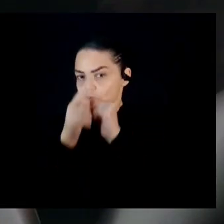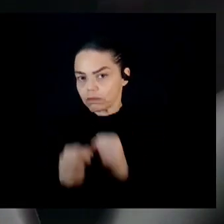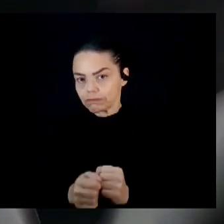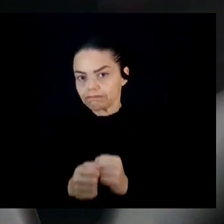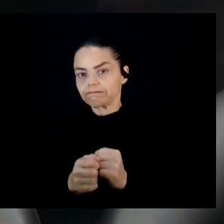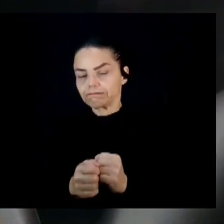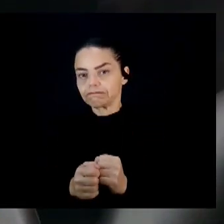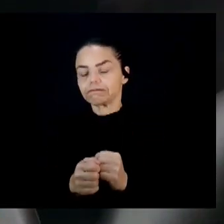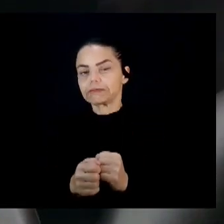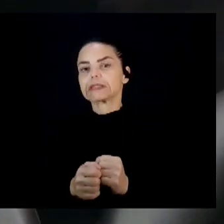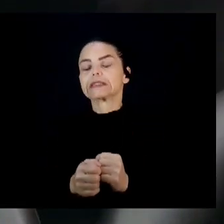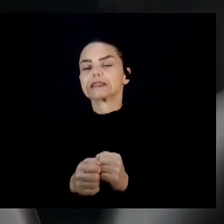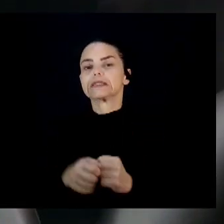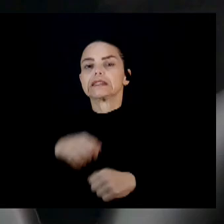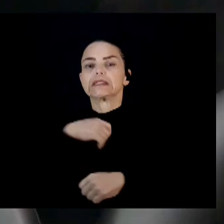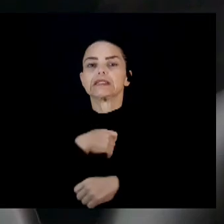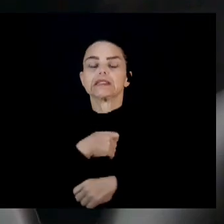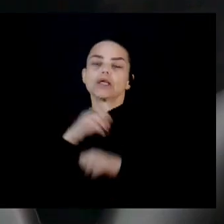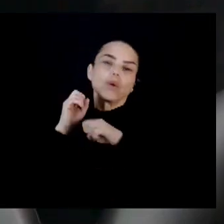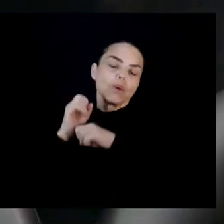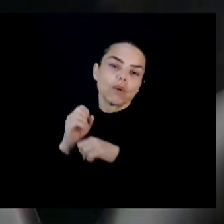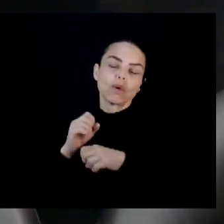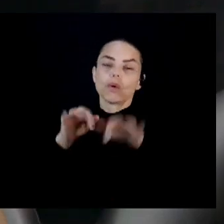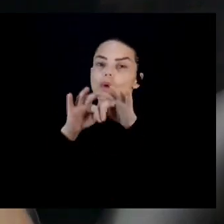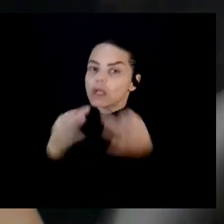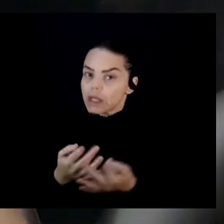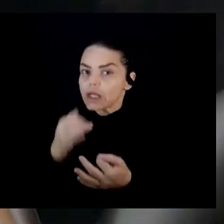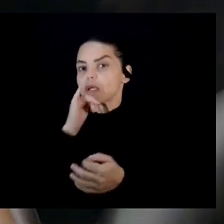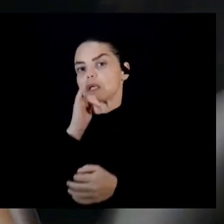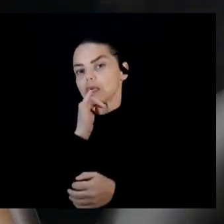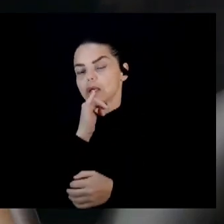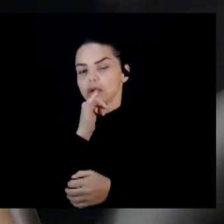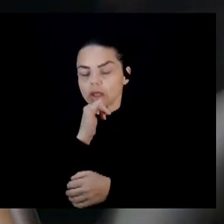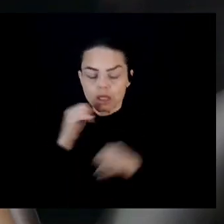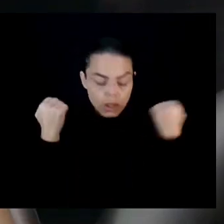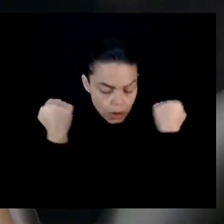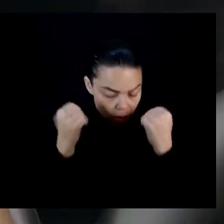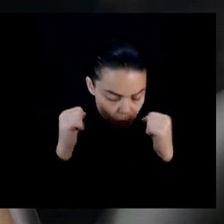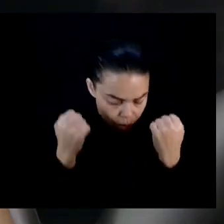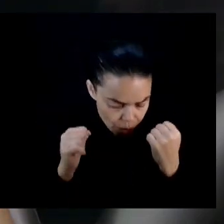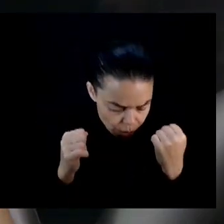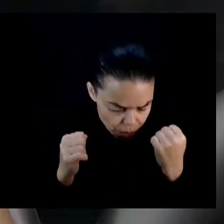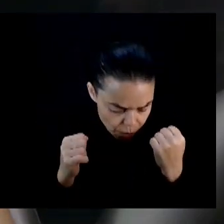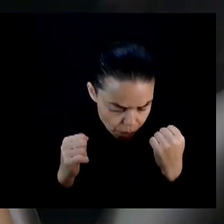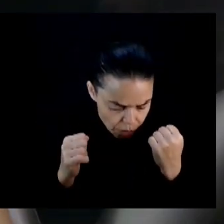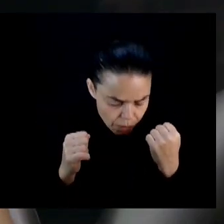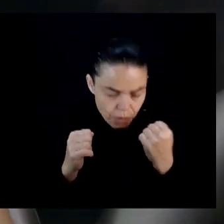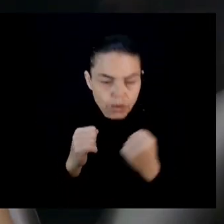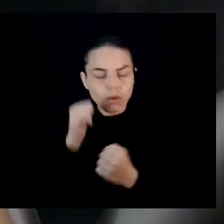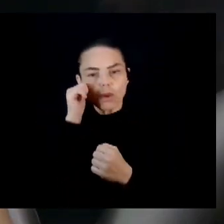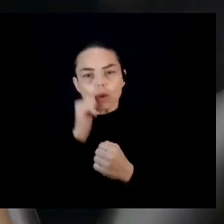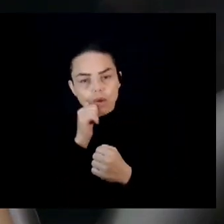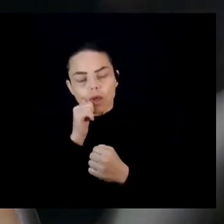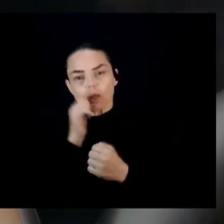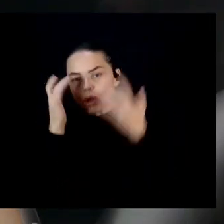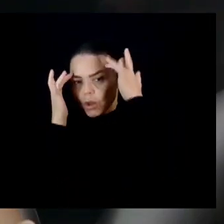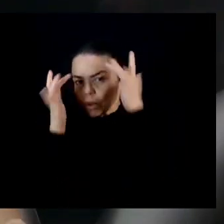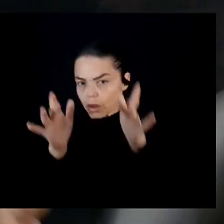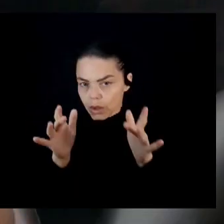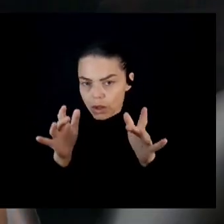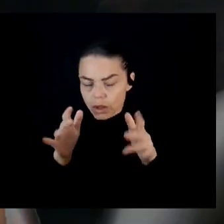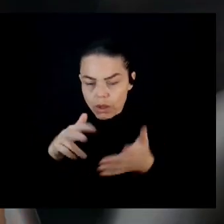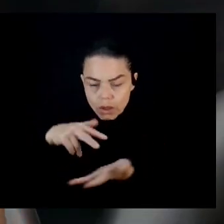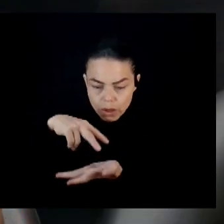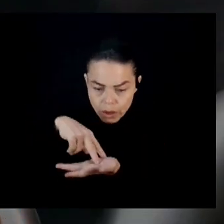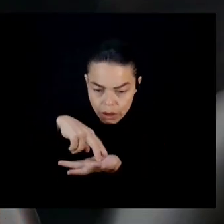dentro dela. Um exemplo simples, se você treina, você vai entender o que eu estou falando. Uma menina que não sabe agachar de forma simples,